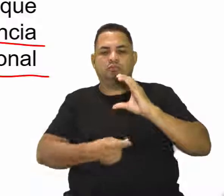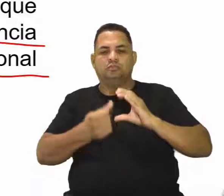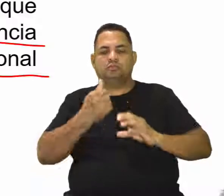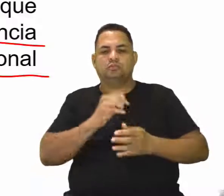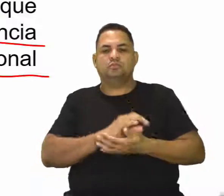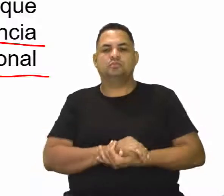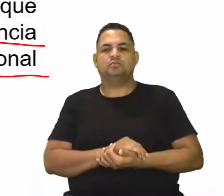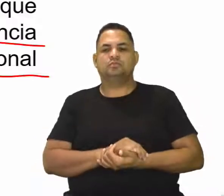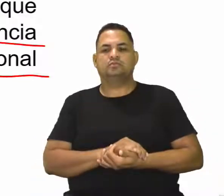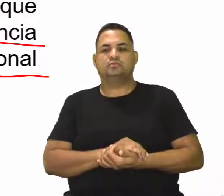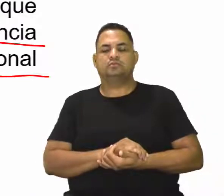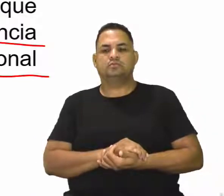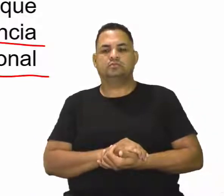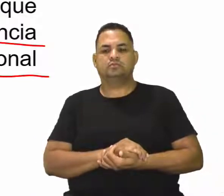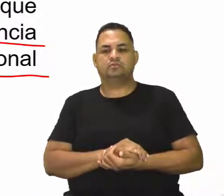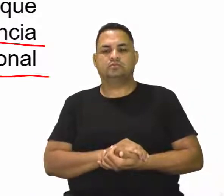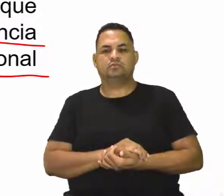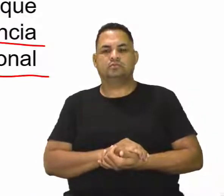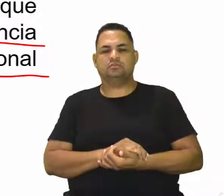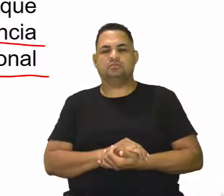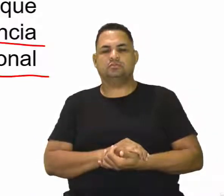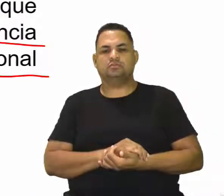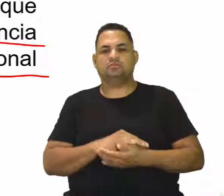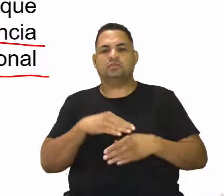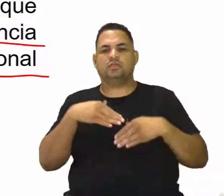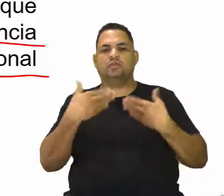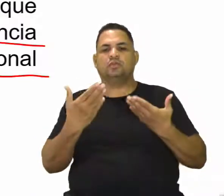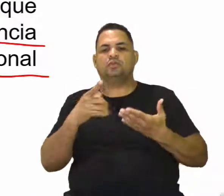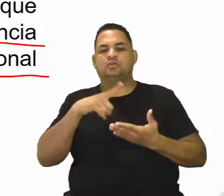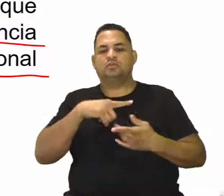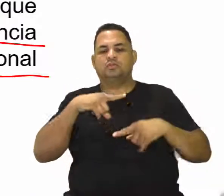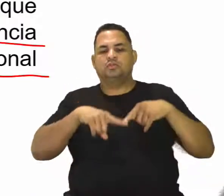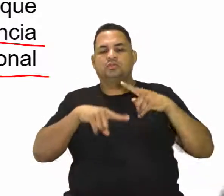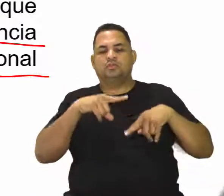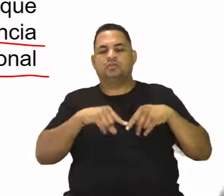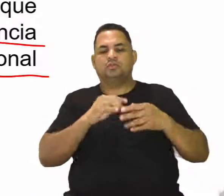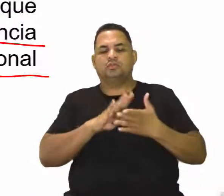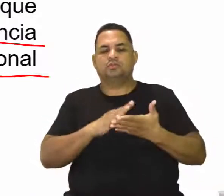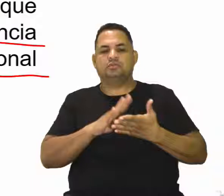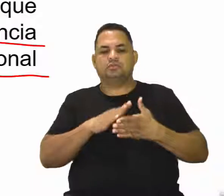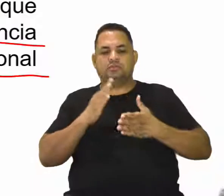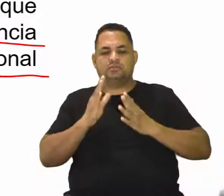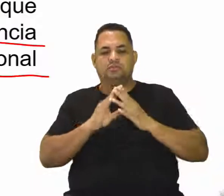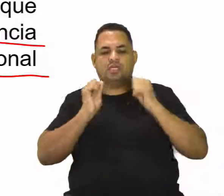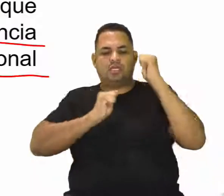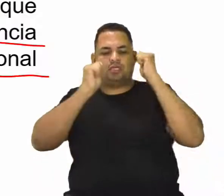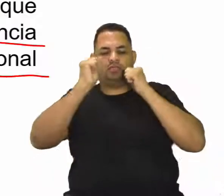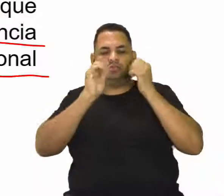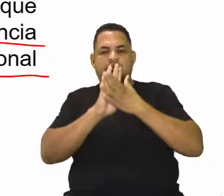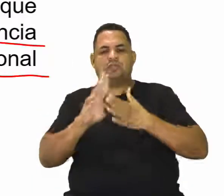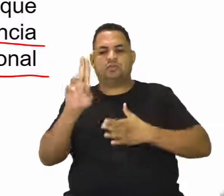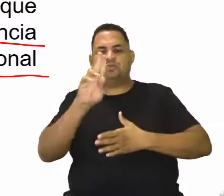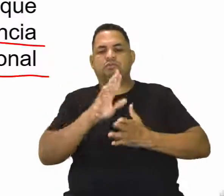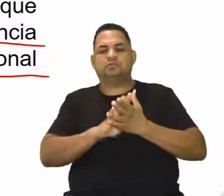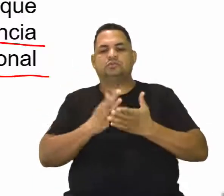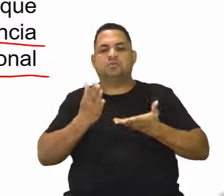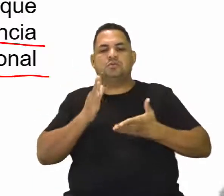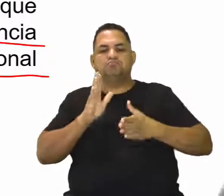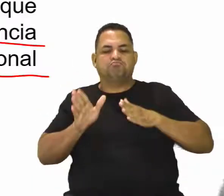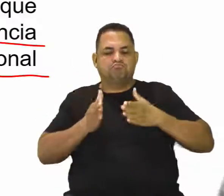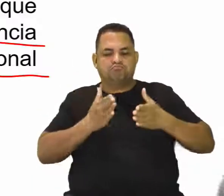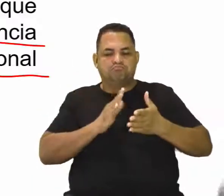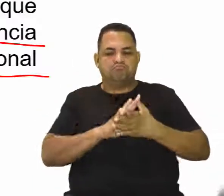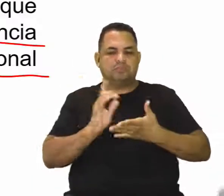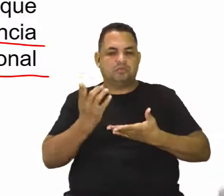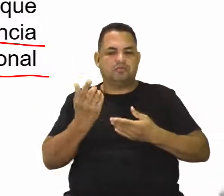e também de capitais. A partir do momento que eu tenho um produto, eu tenho fábrica, eu vou consumir aquilo que eu estou produzindo, eu não